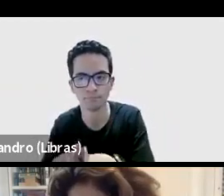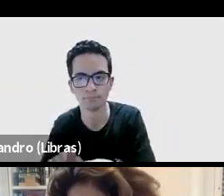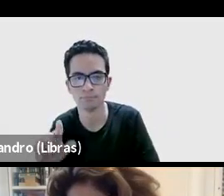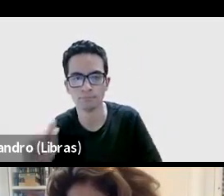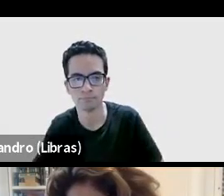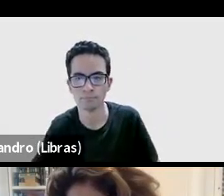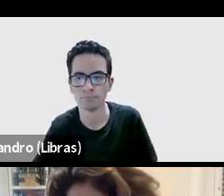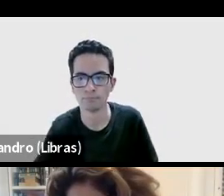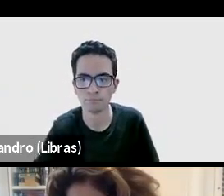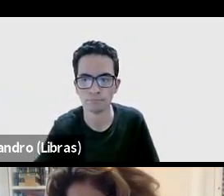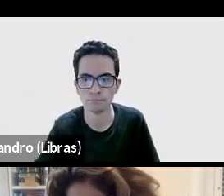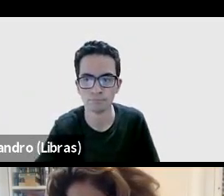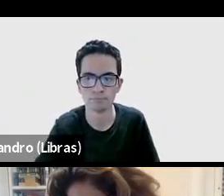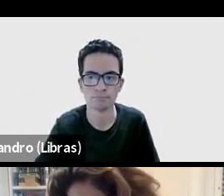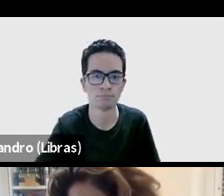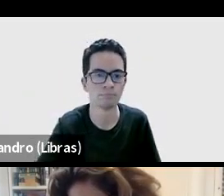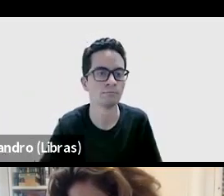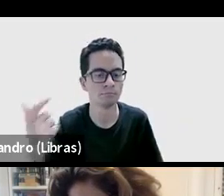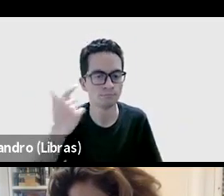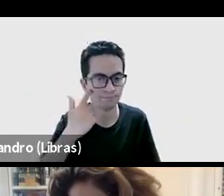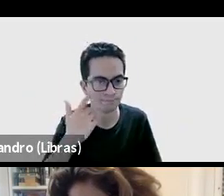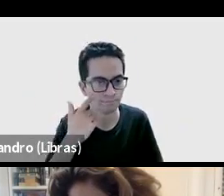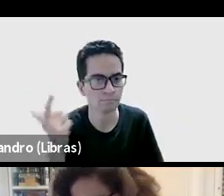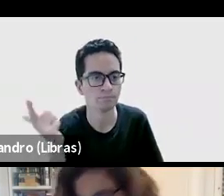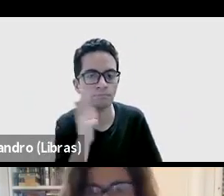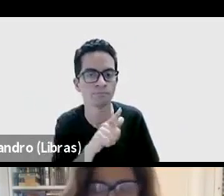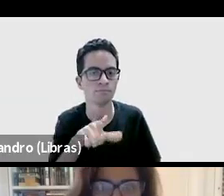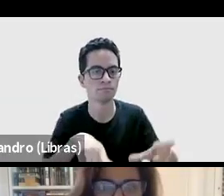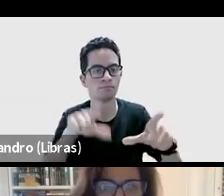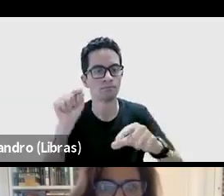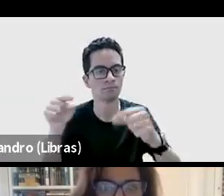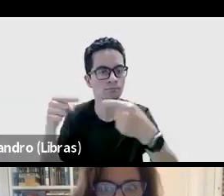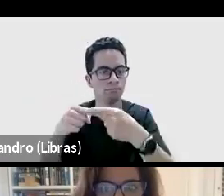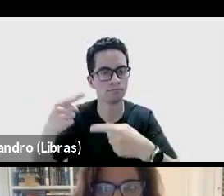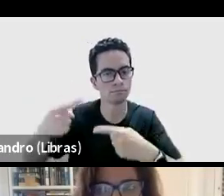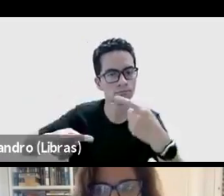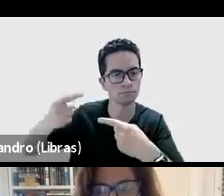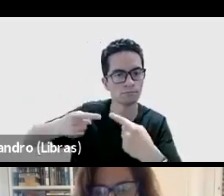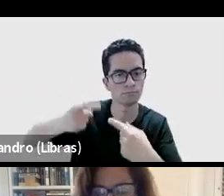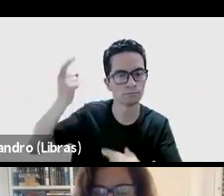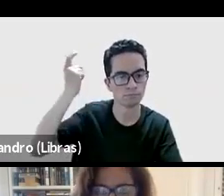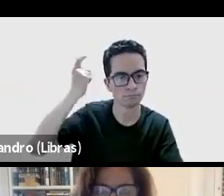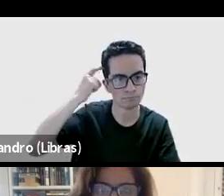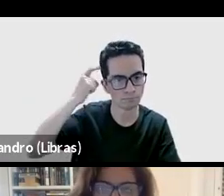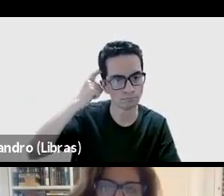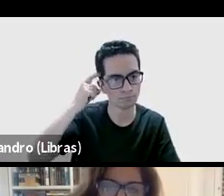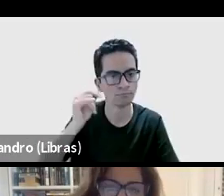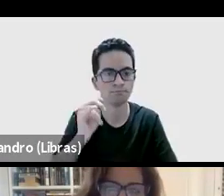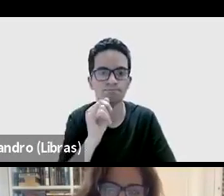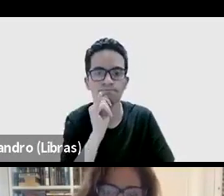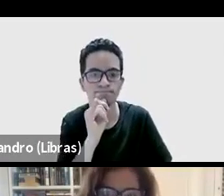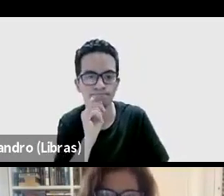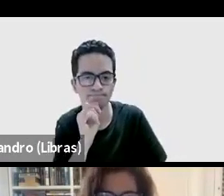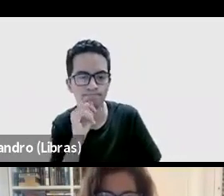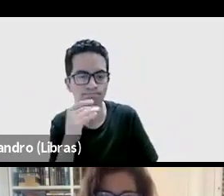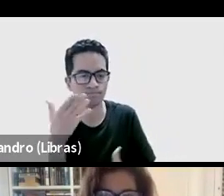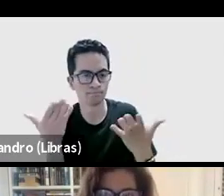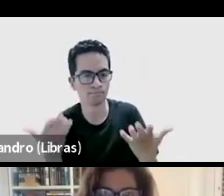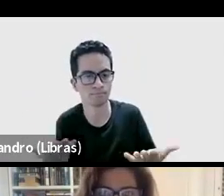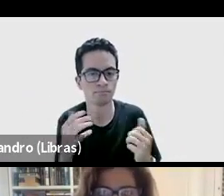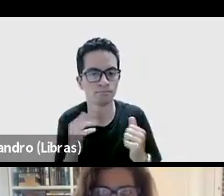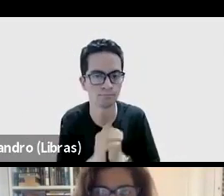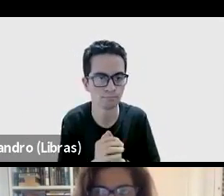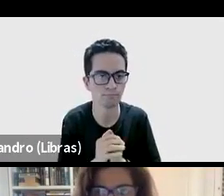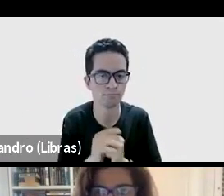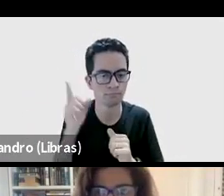nos leva a uma discussão que é uma discussão bastante complexa,